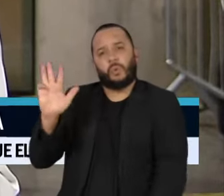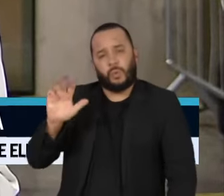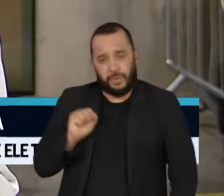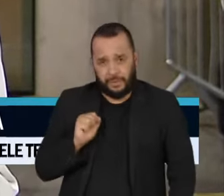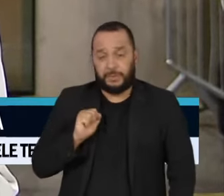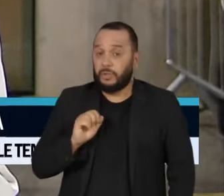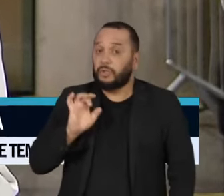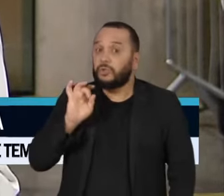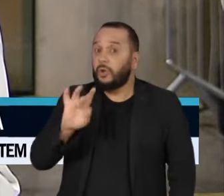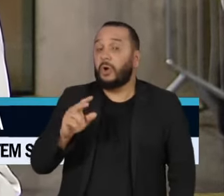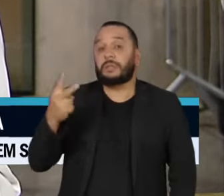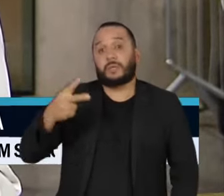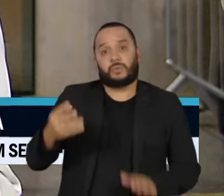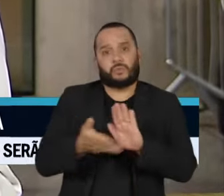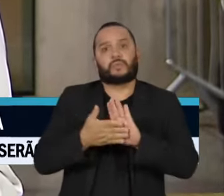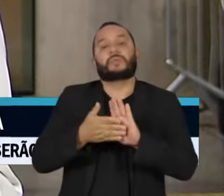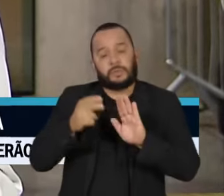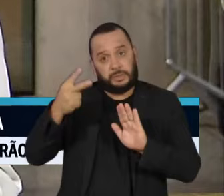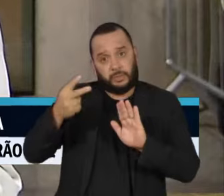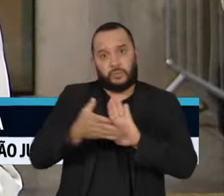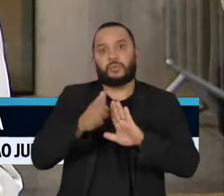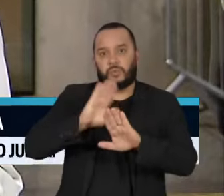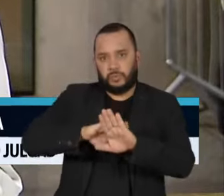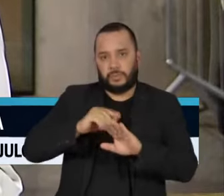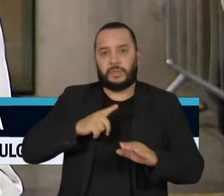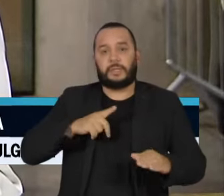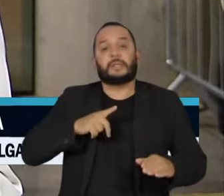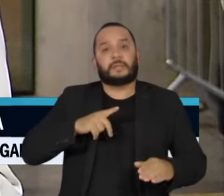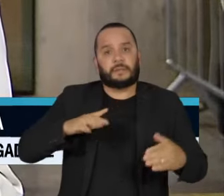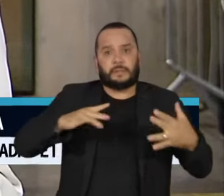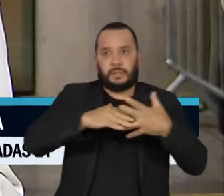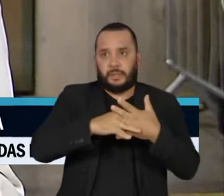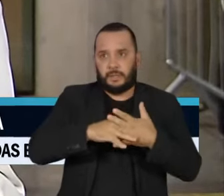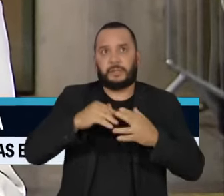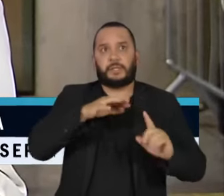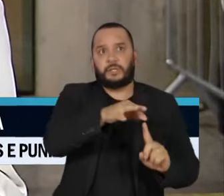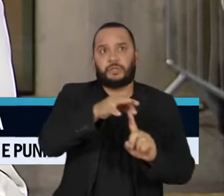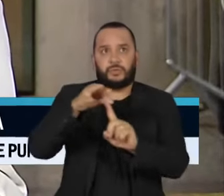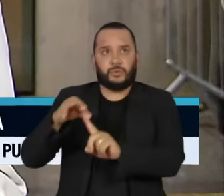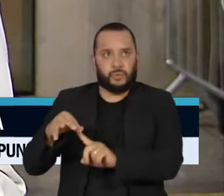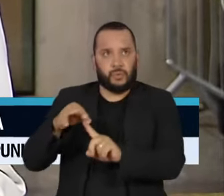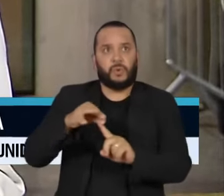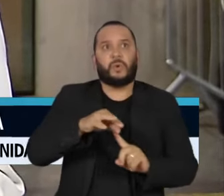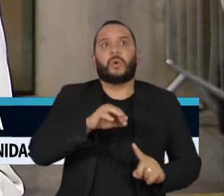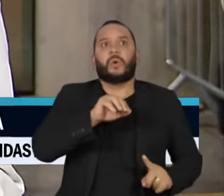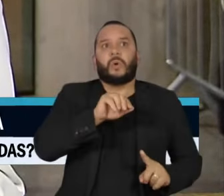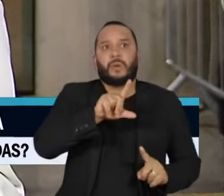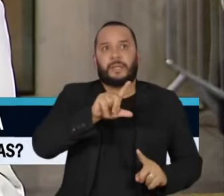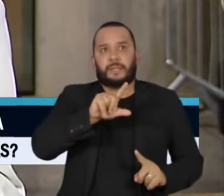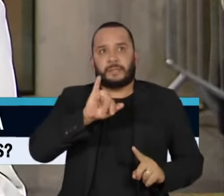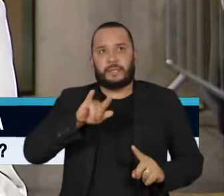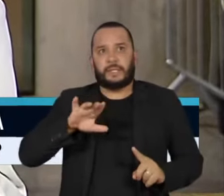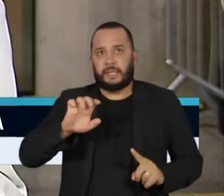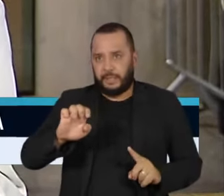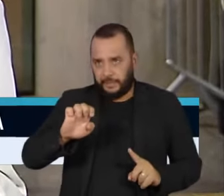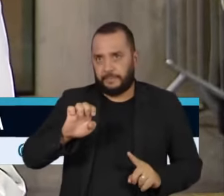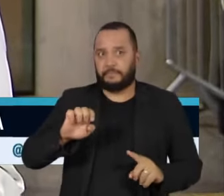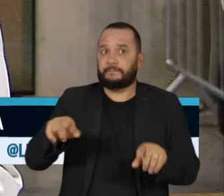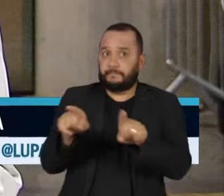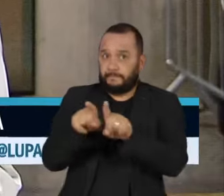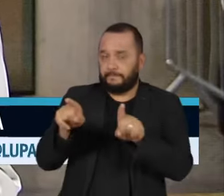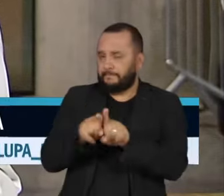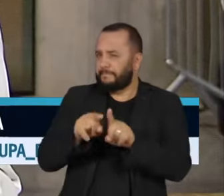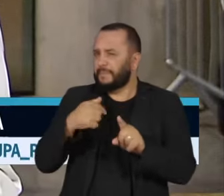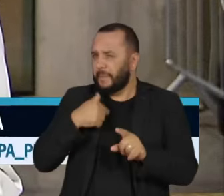no segundo turno. O Cidadania indicou ao comando a senadora Elisiane Gama, do Maranhão. Mas nos bastidores,